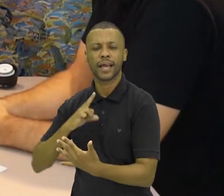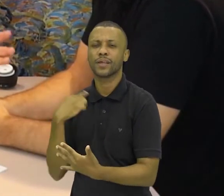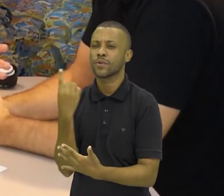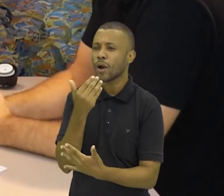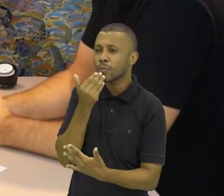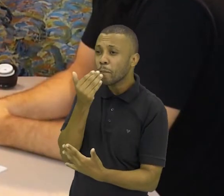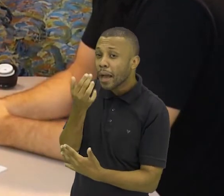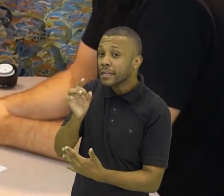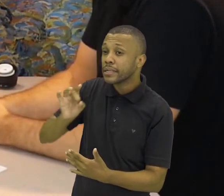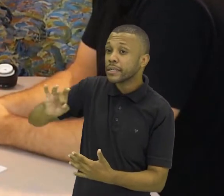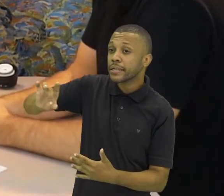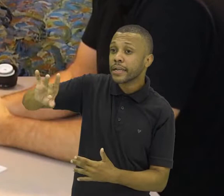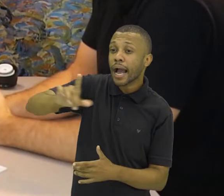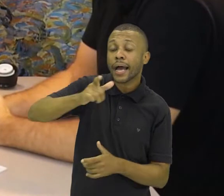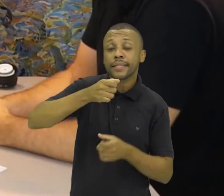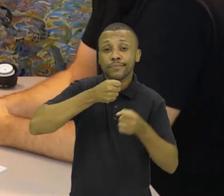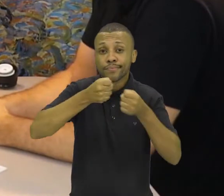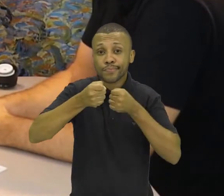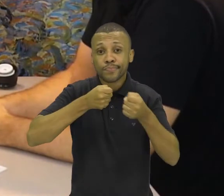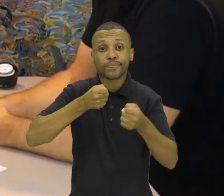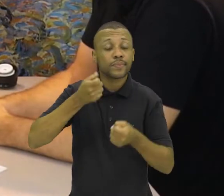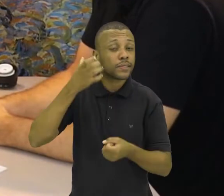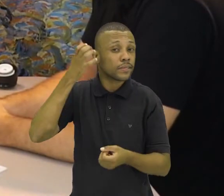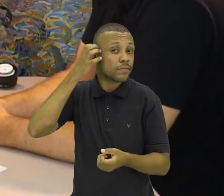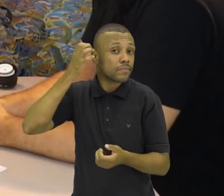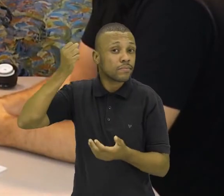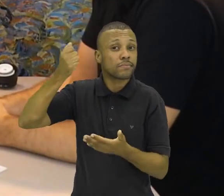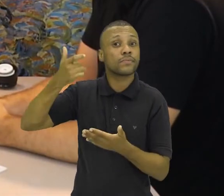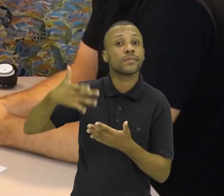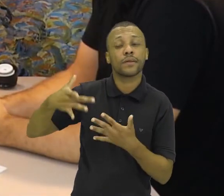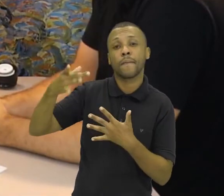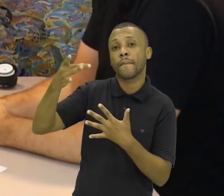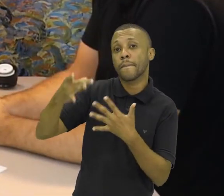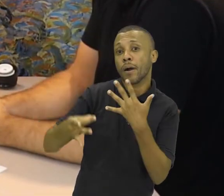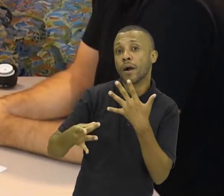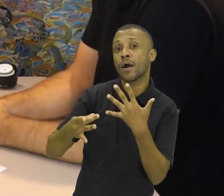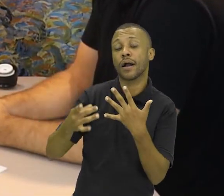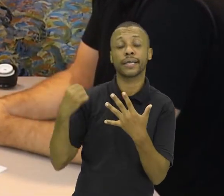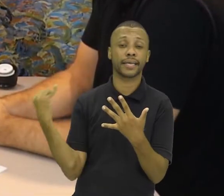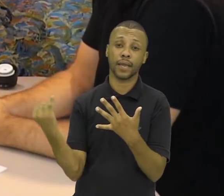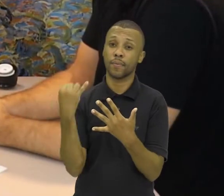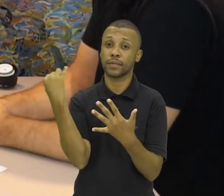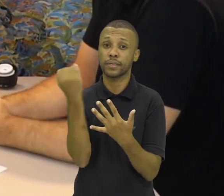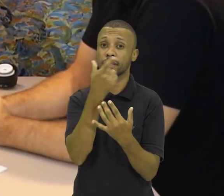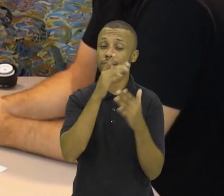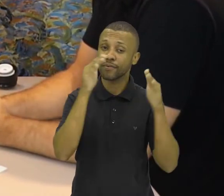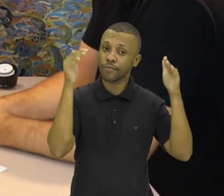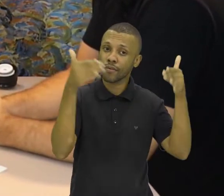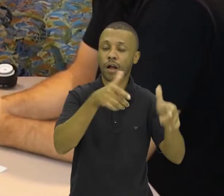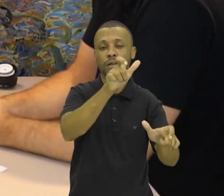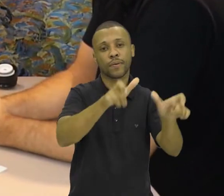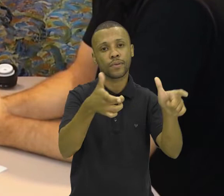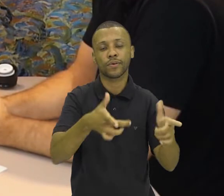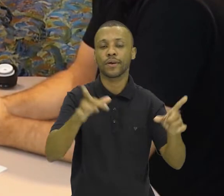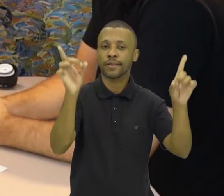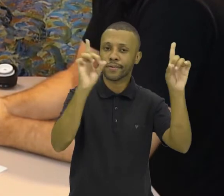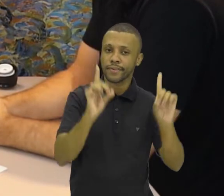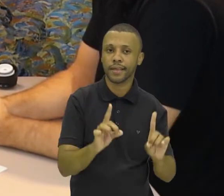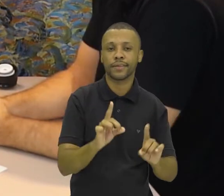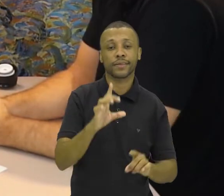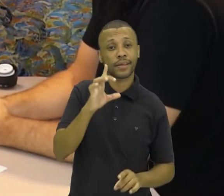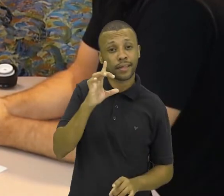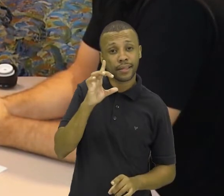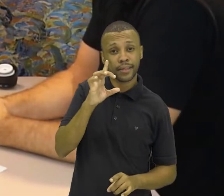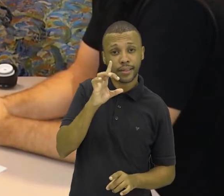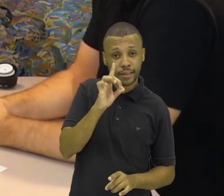de descrever as pessoas, né? A audiodescrição é importante para o deficiente visual. Então, como nós somos um